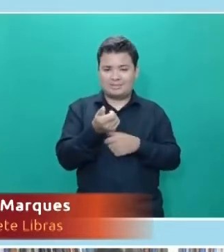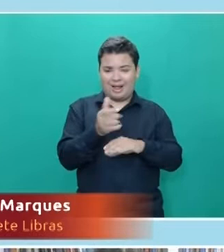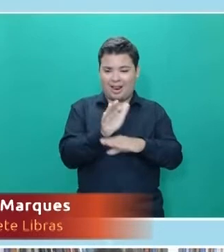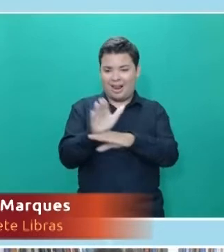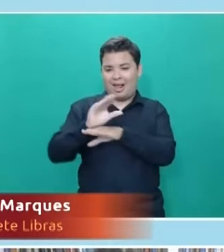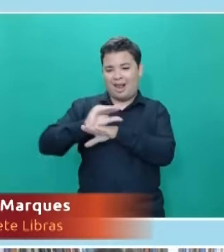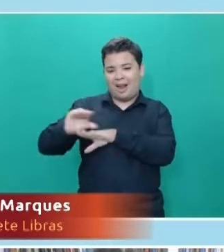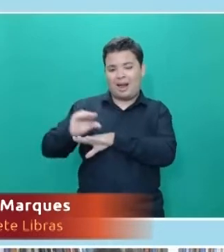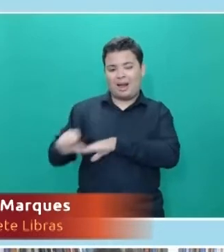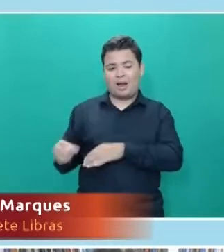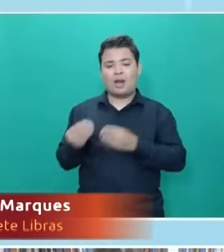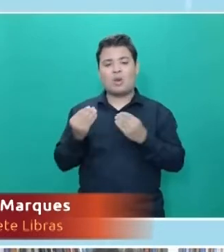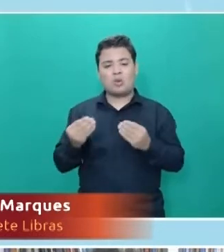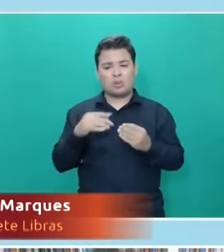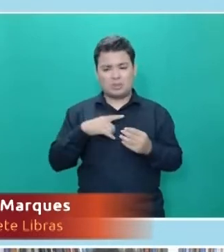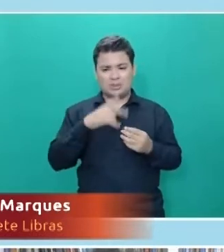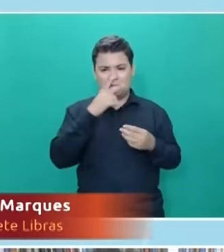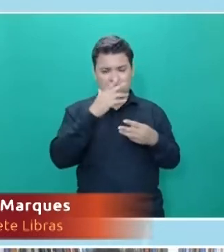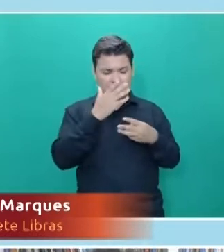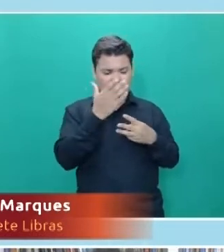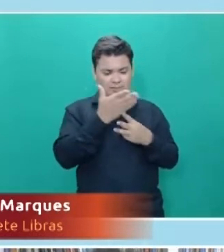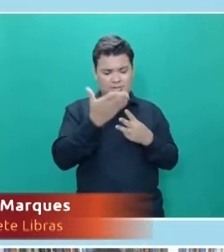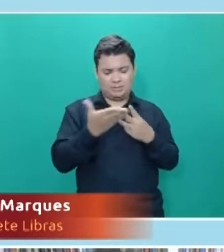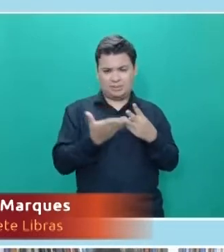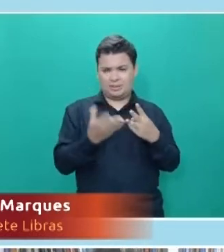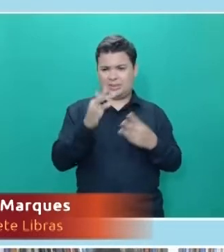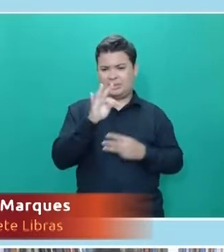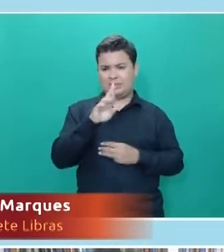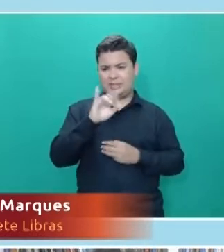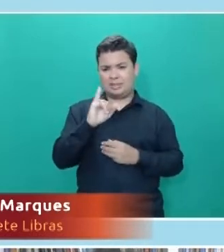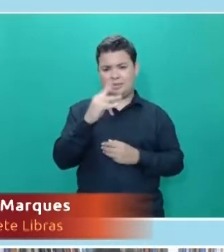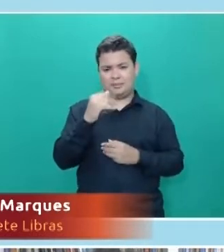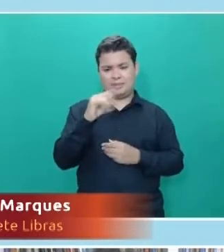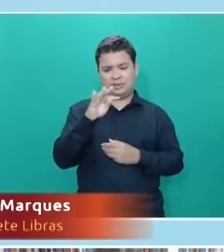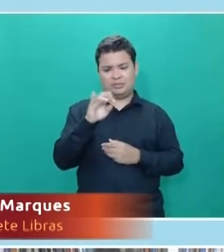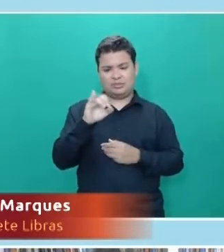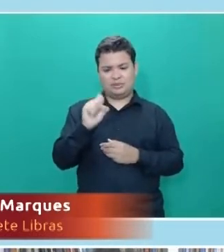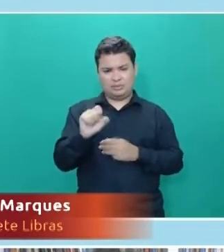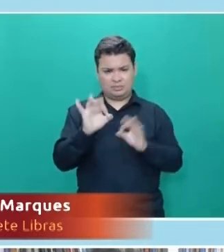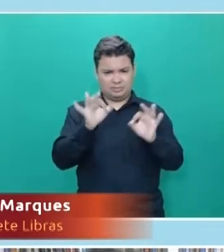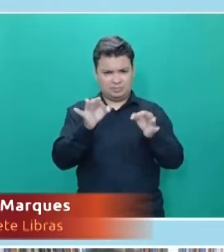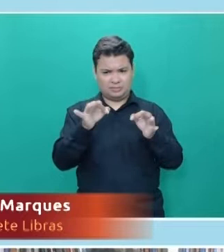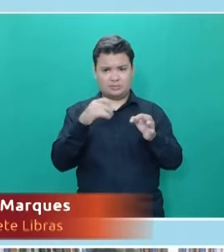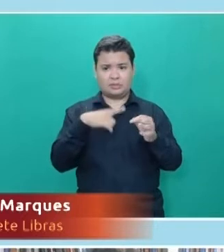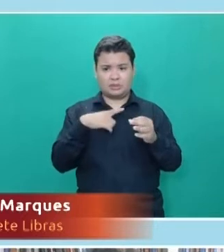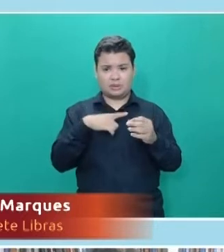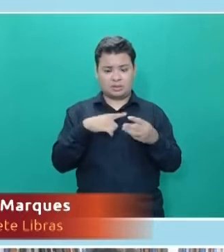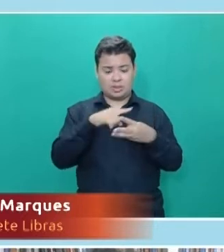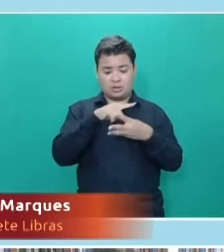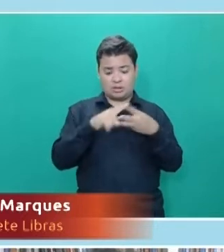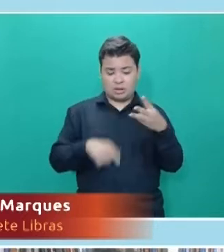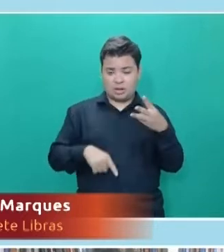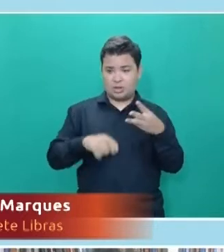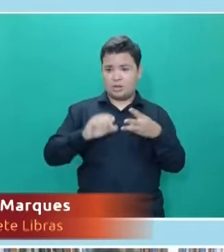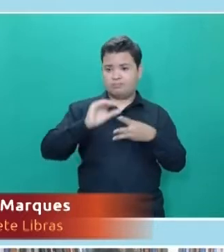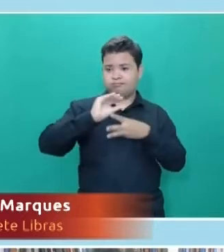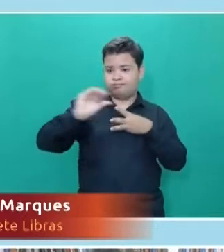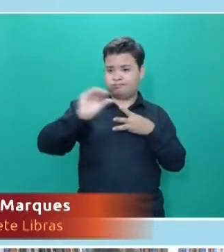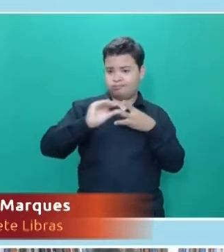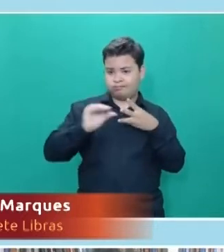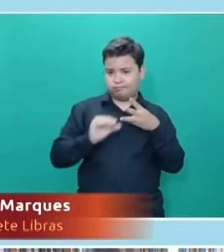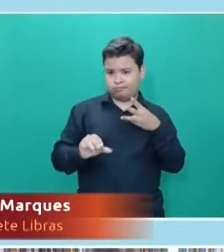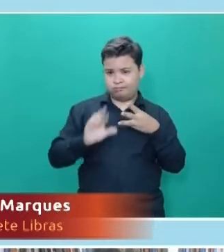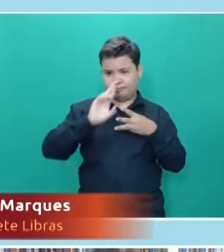são chamados de tripartites, eu não sei se eu falei a palavra corretamente, que são financiados a partir de 3 fontes diferentes, sendo que uma delas é o